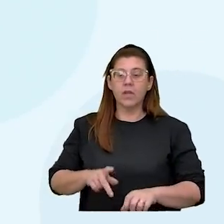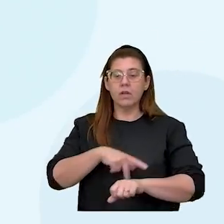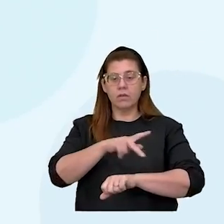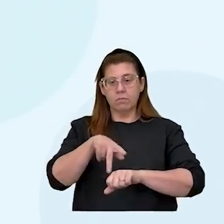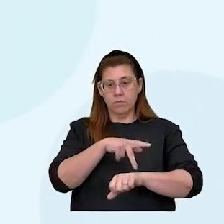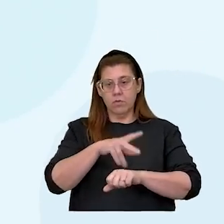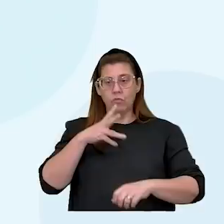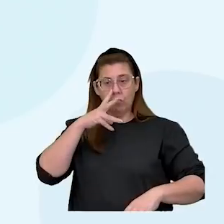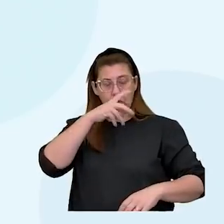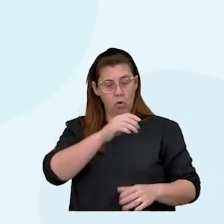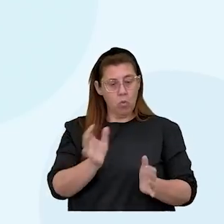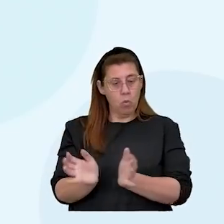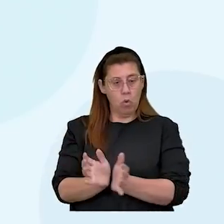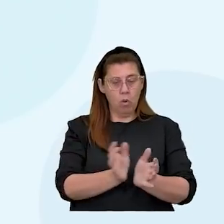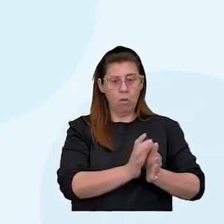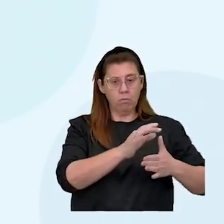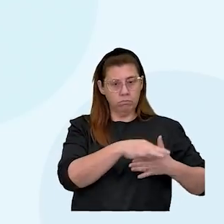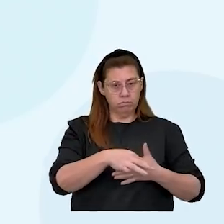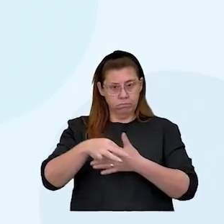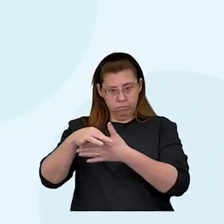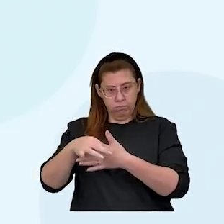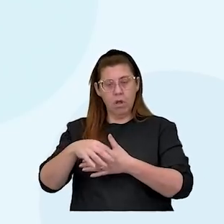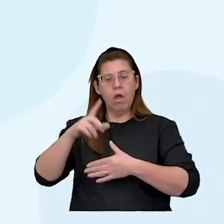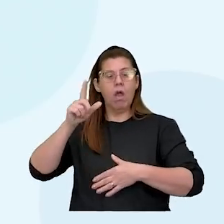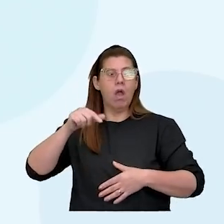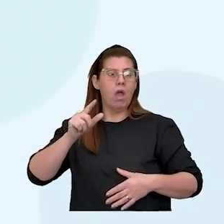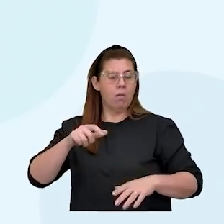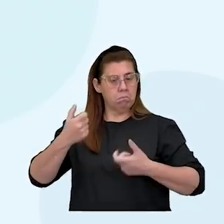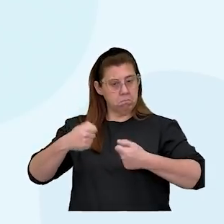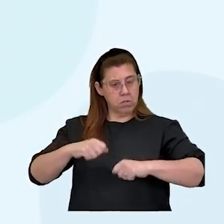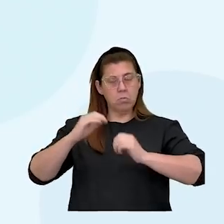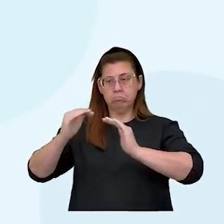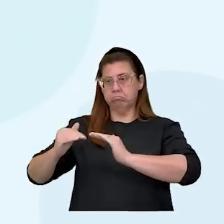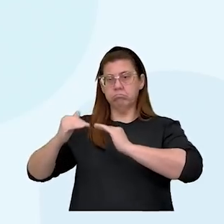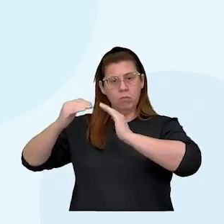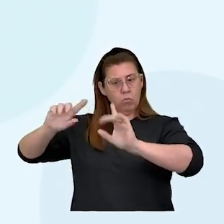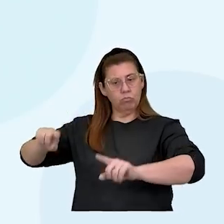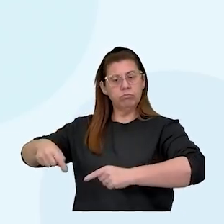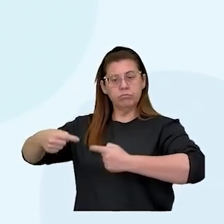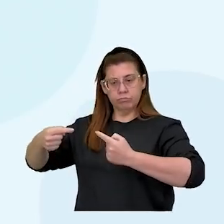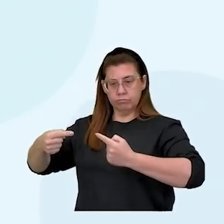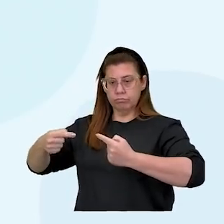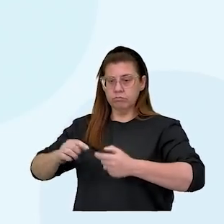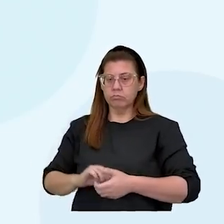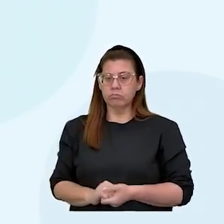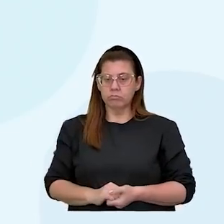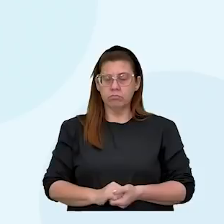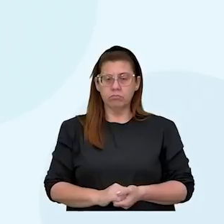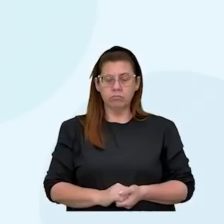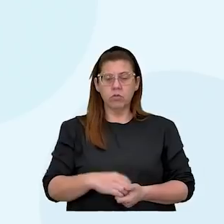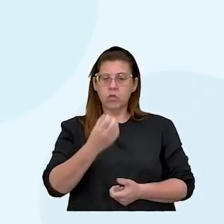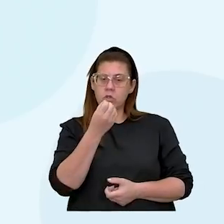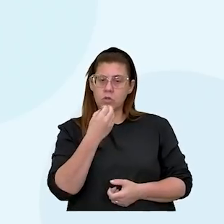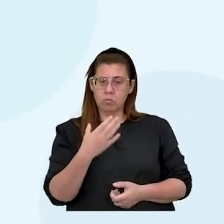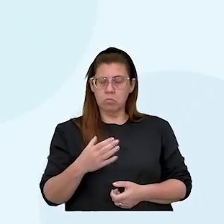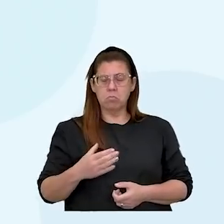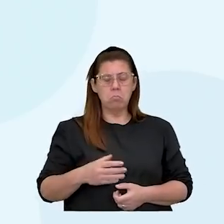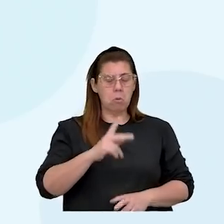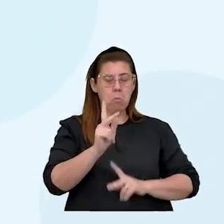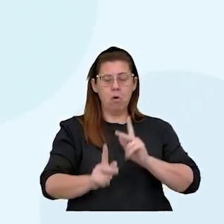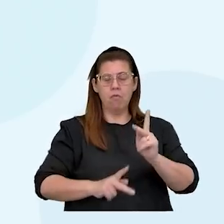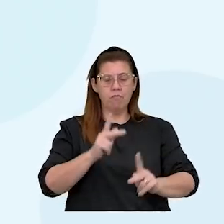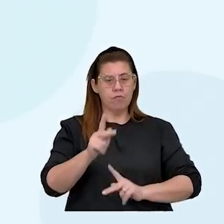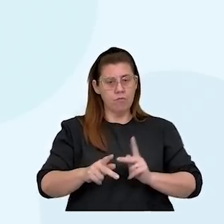de diferentes lideranças são necessários para superar desafios. E graças ao povo heróico de